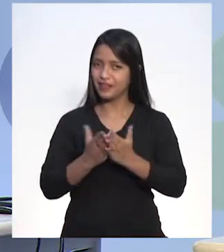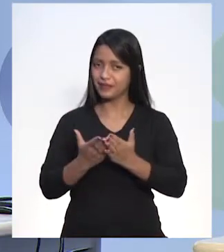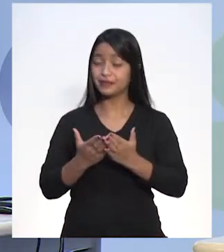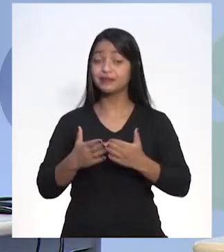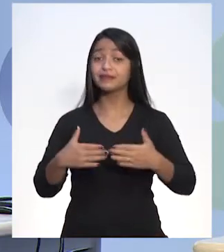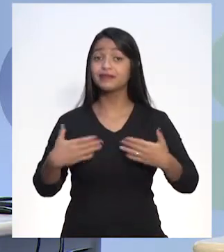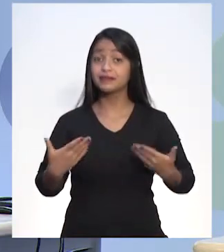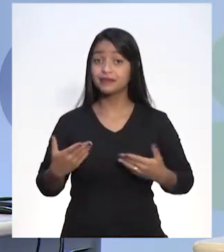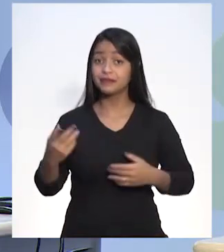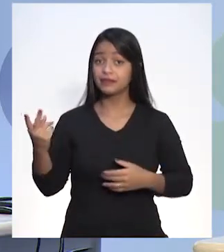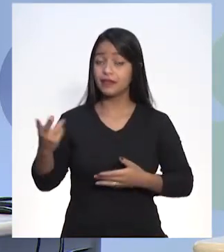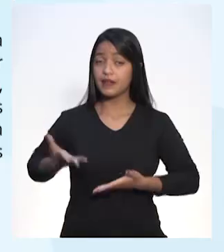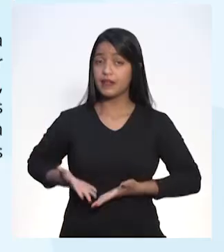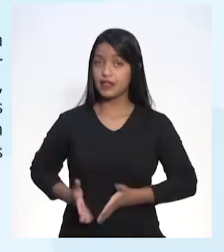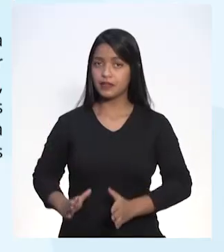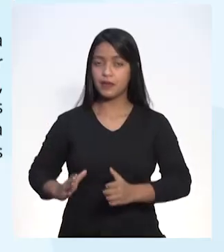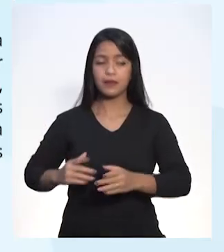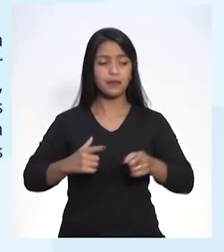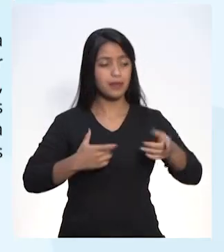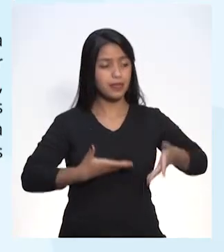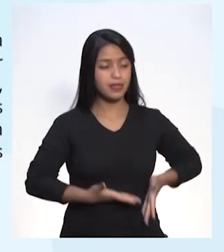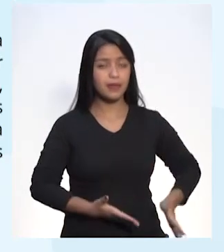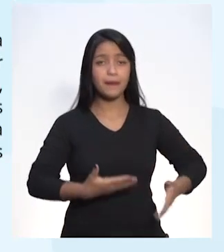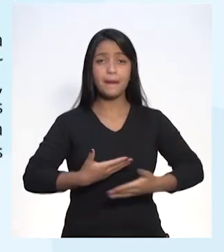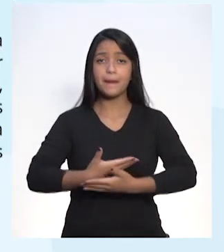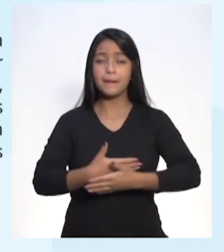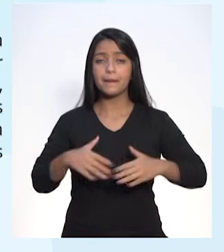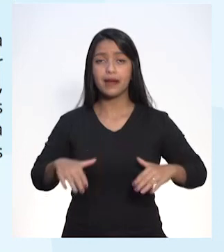né? Verona, ele já coloca lá onde é.